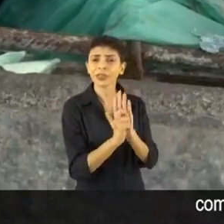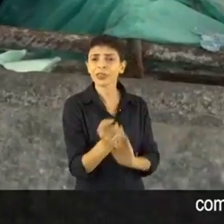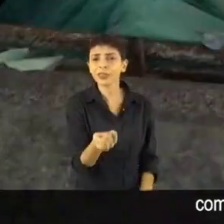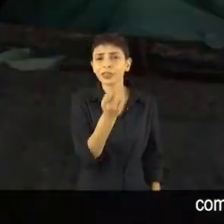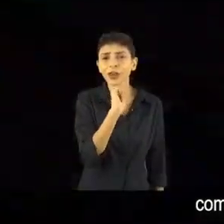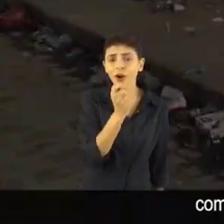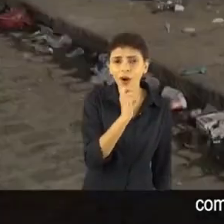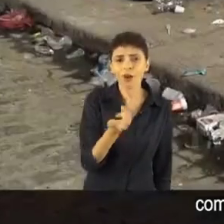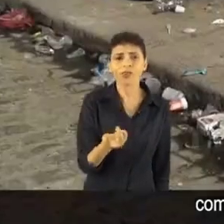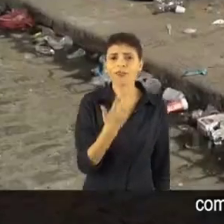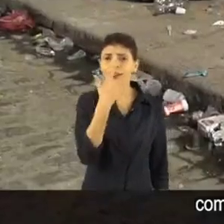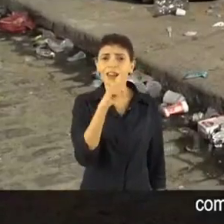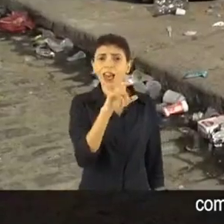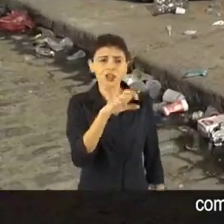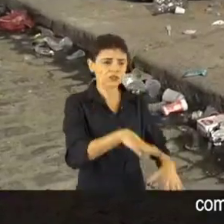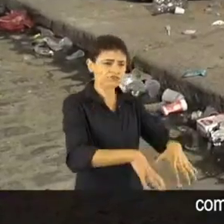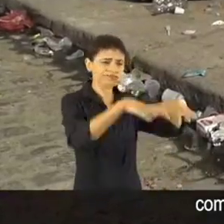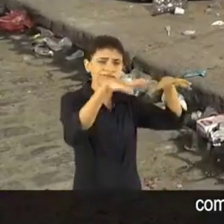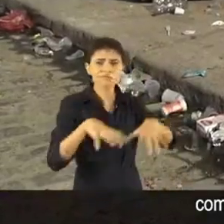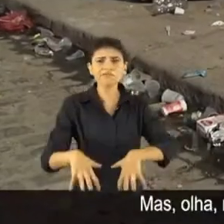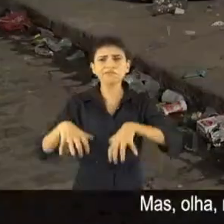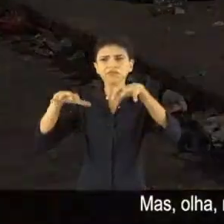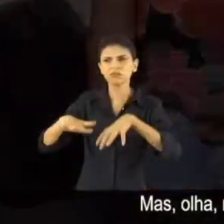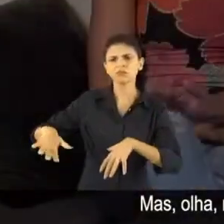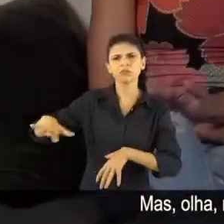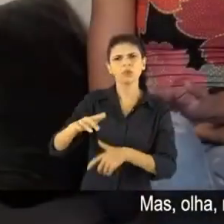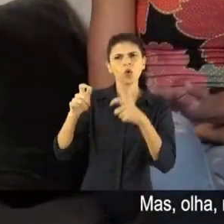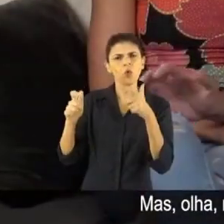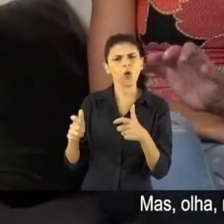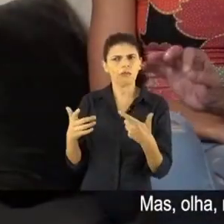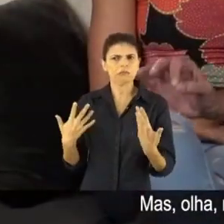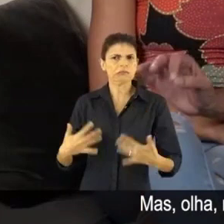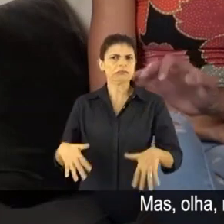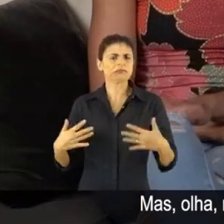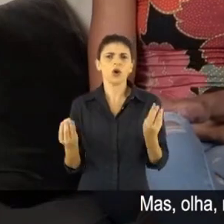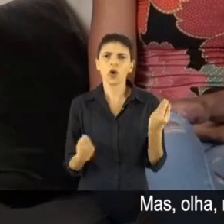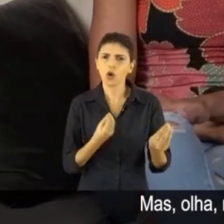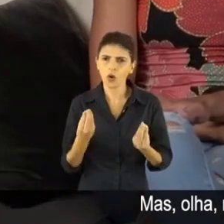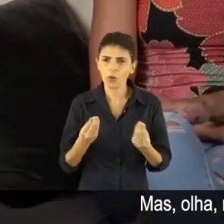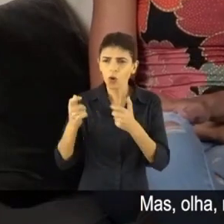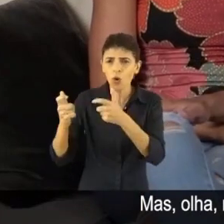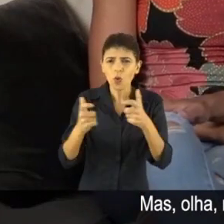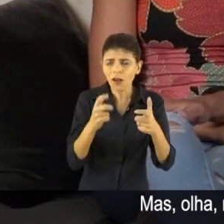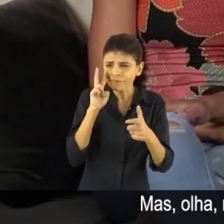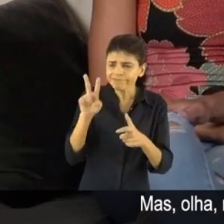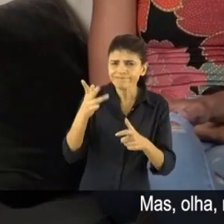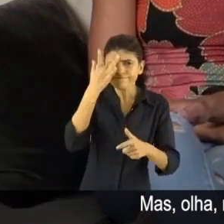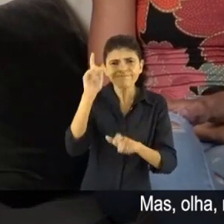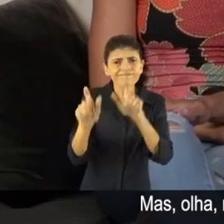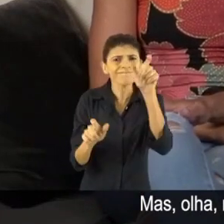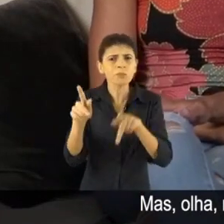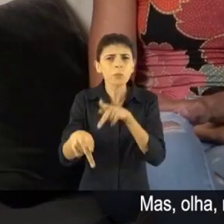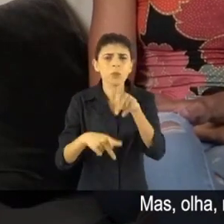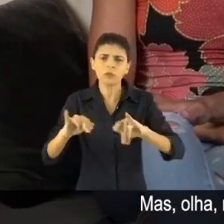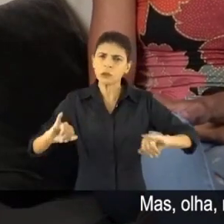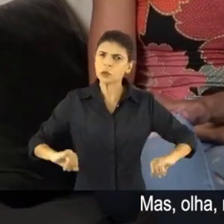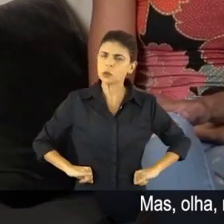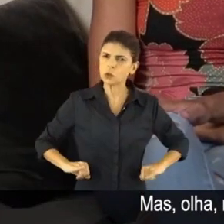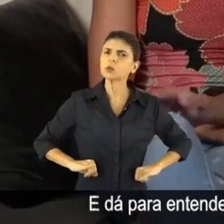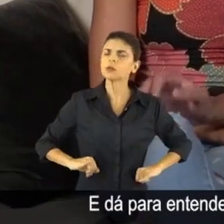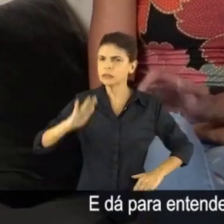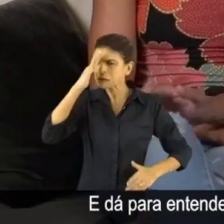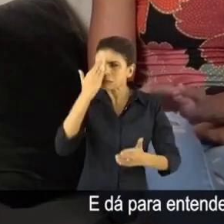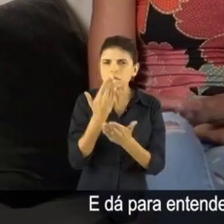lixo até em áreas nobres e históricas. Mas olha, mesmo nos lugares mais sofridos, o que não falta é